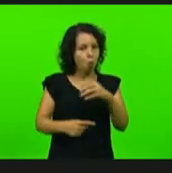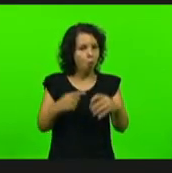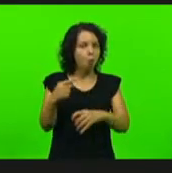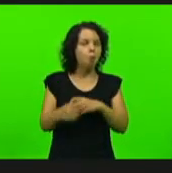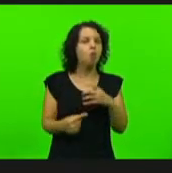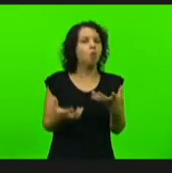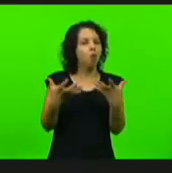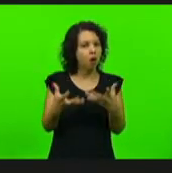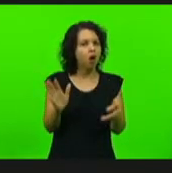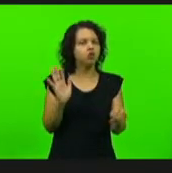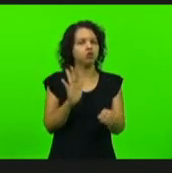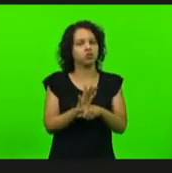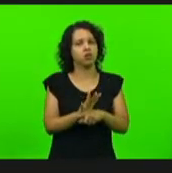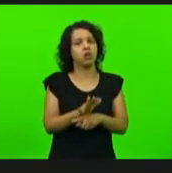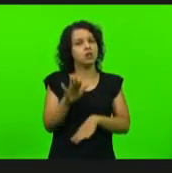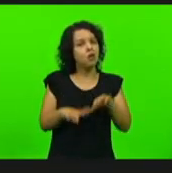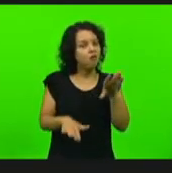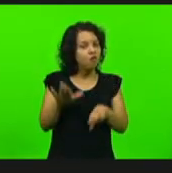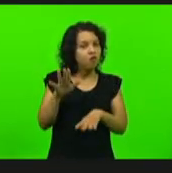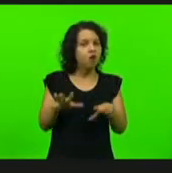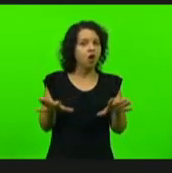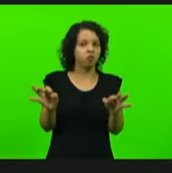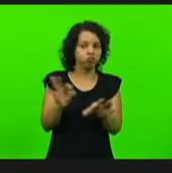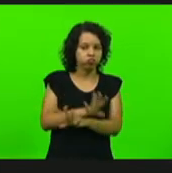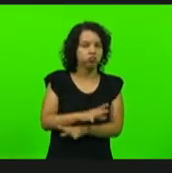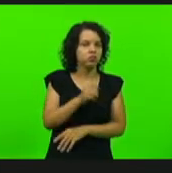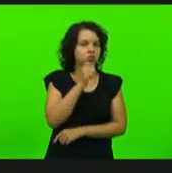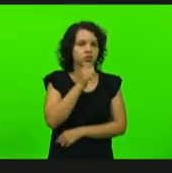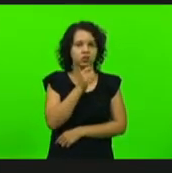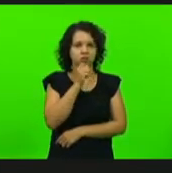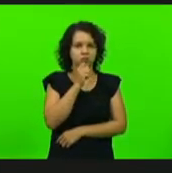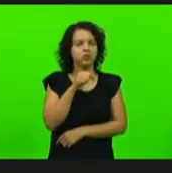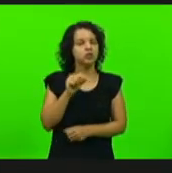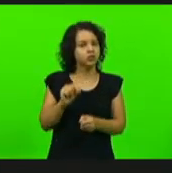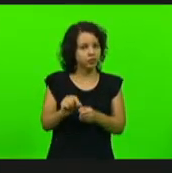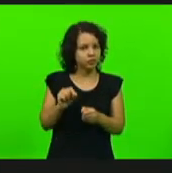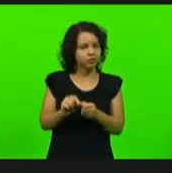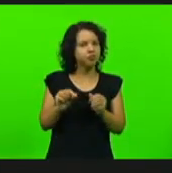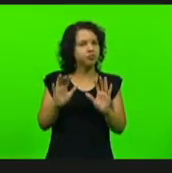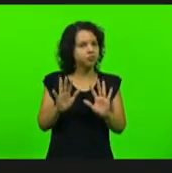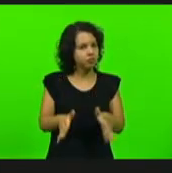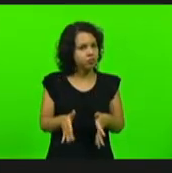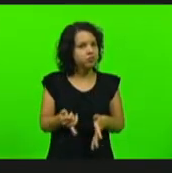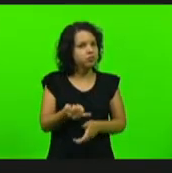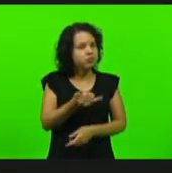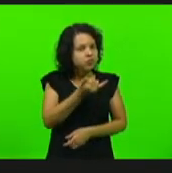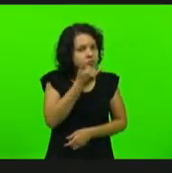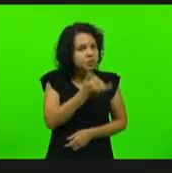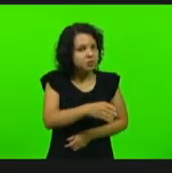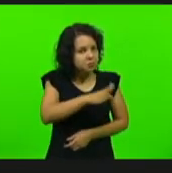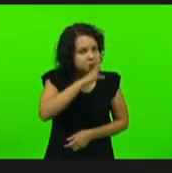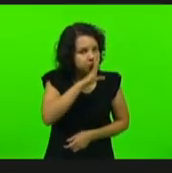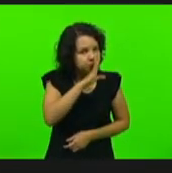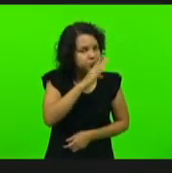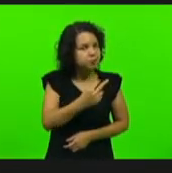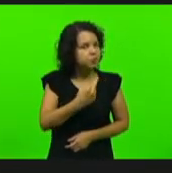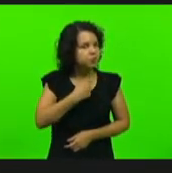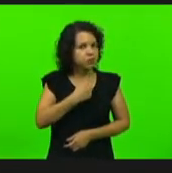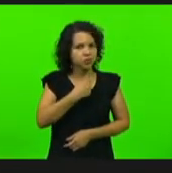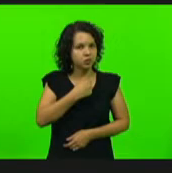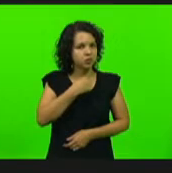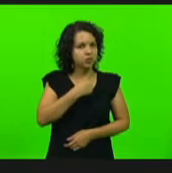Talvez não o suficiente ainda, mas está fazendo. Agora, não há desculpa para se calar. Não há desculpa para